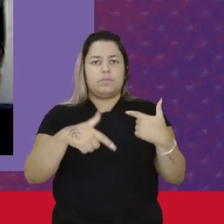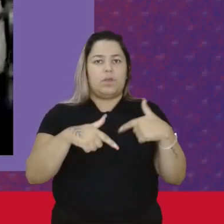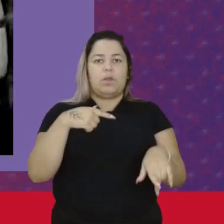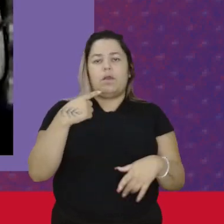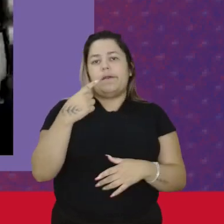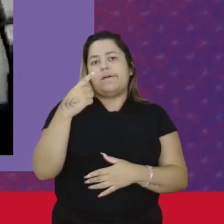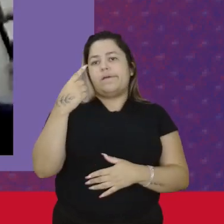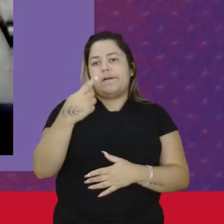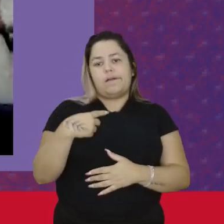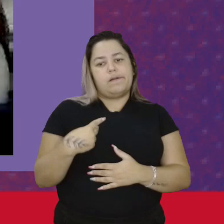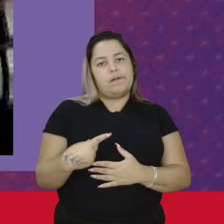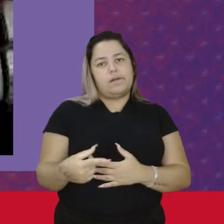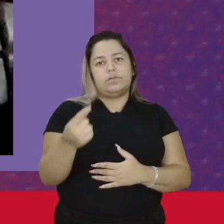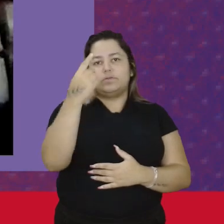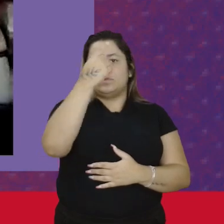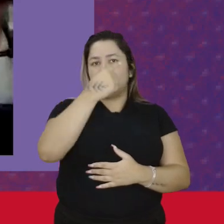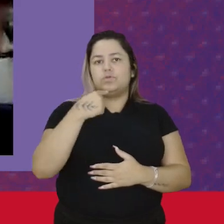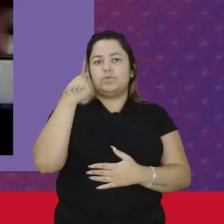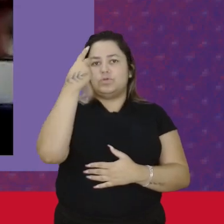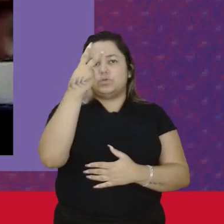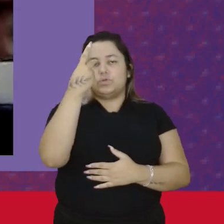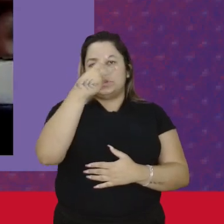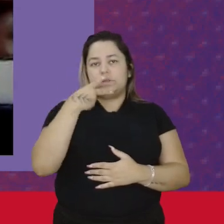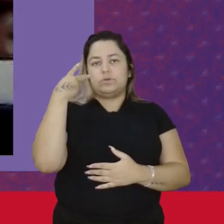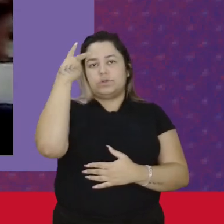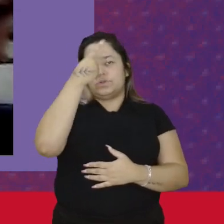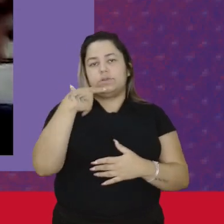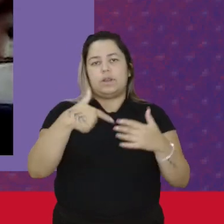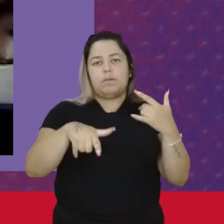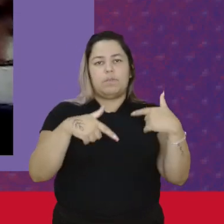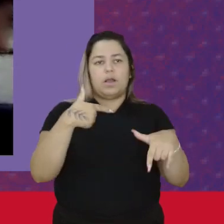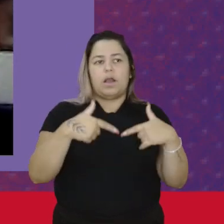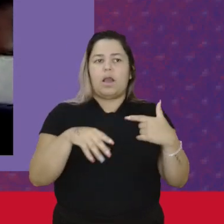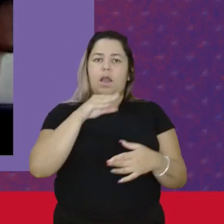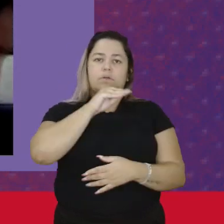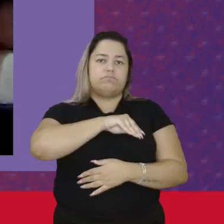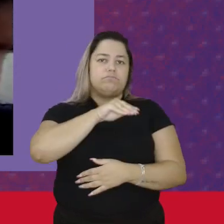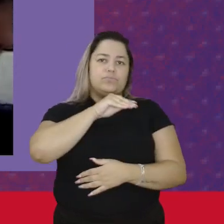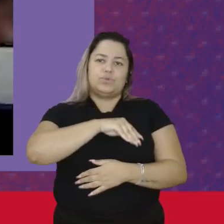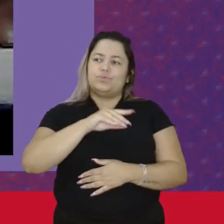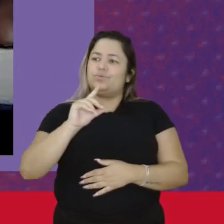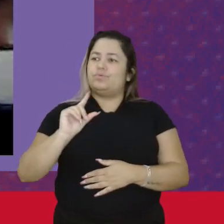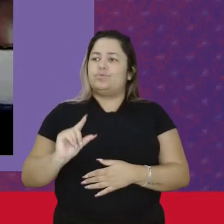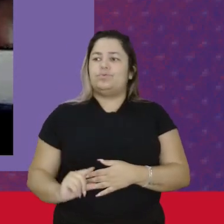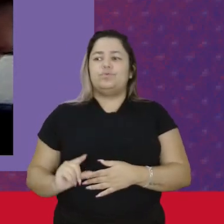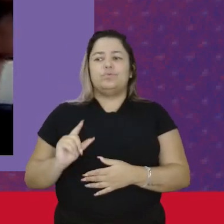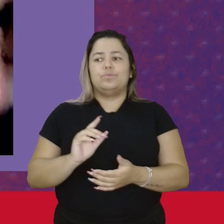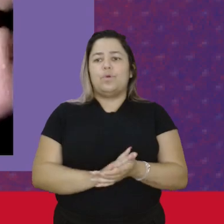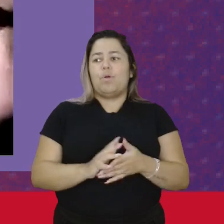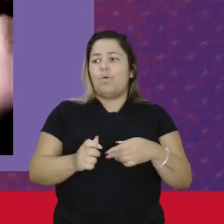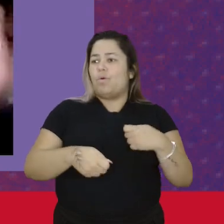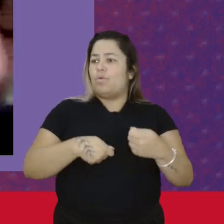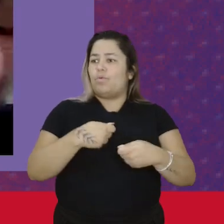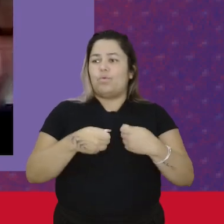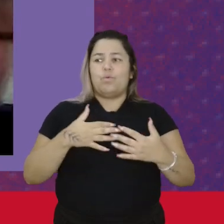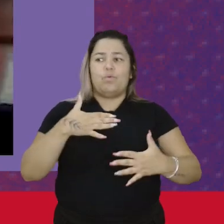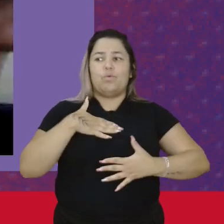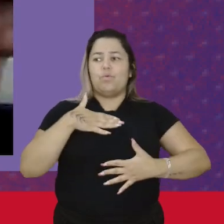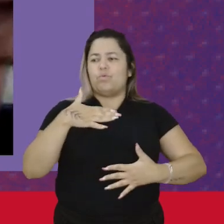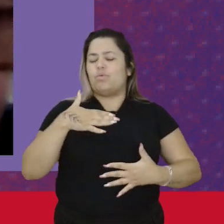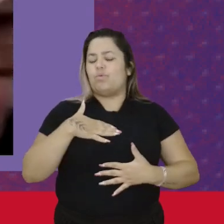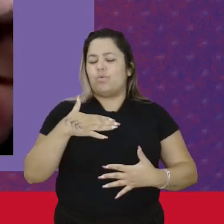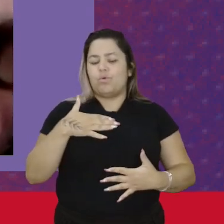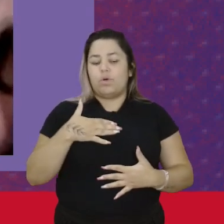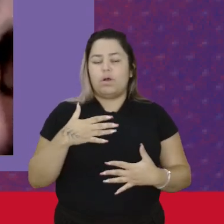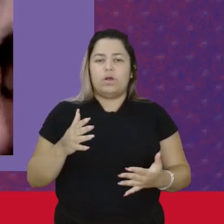horas de trabalho, né, e os salários bastante baixos e totalmente o controle do seu corpo.